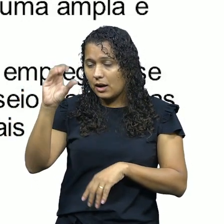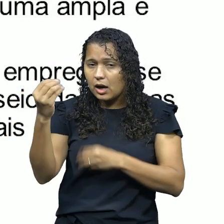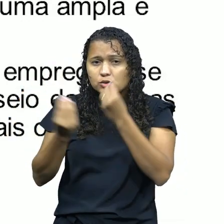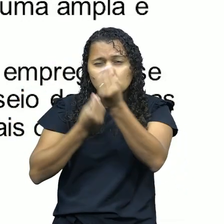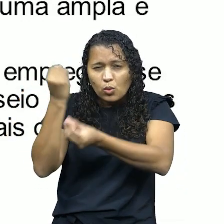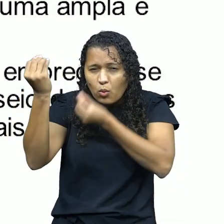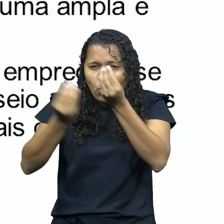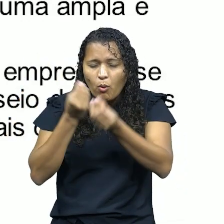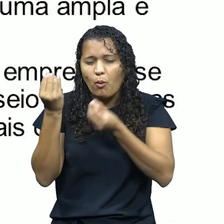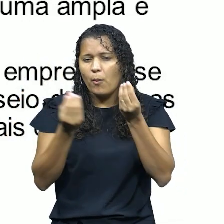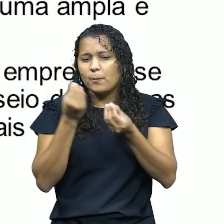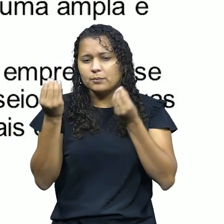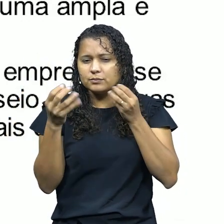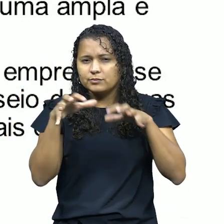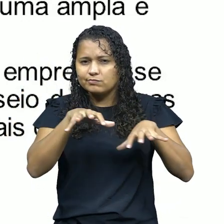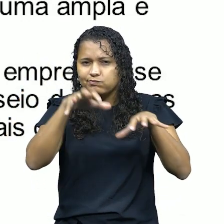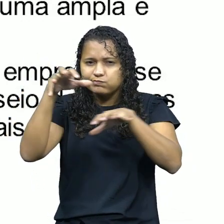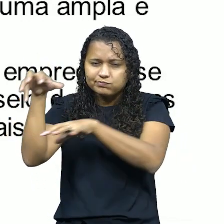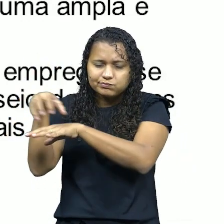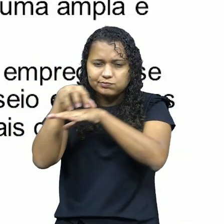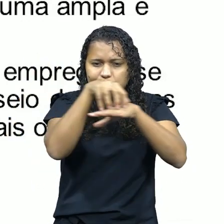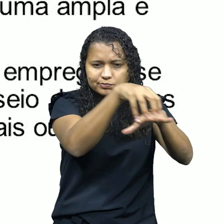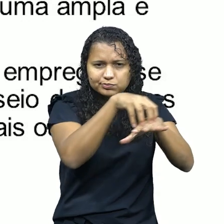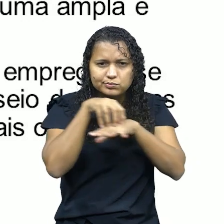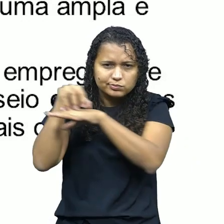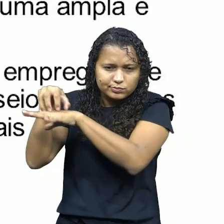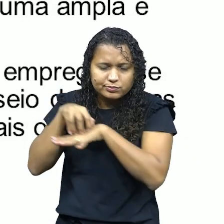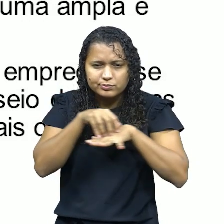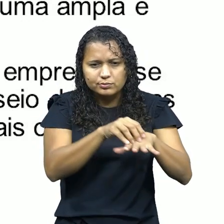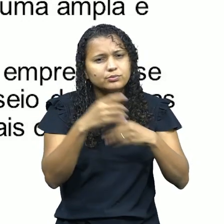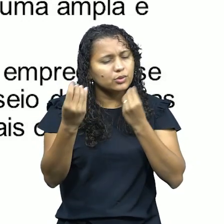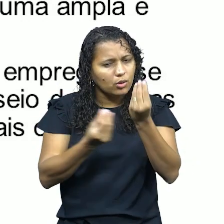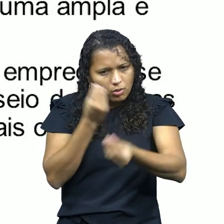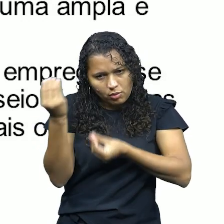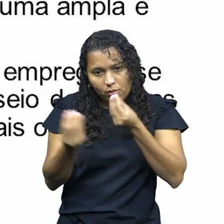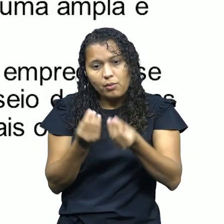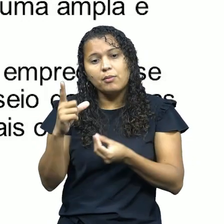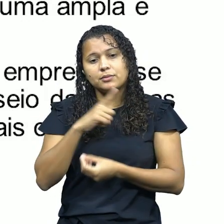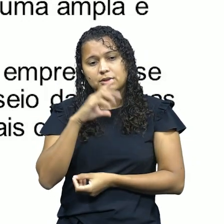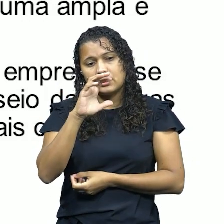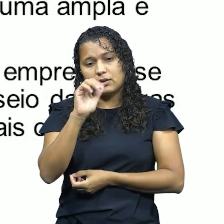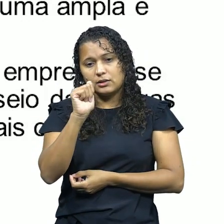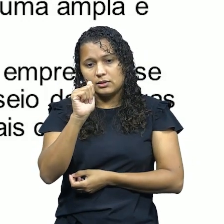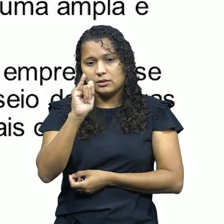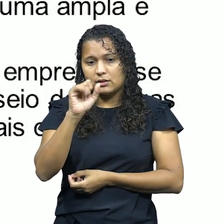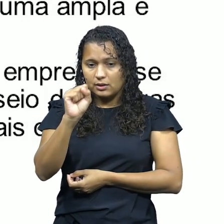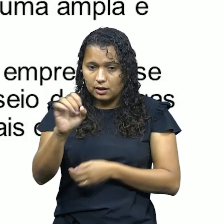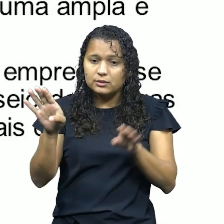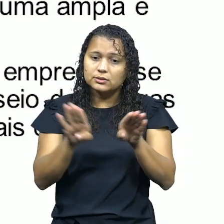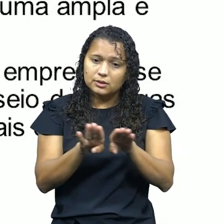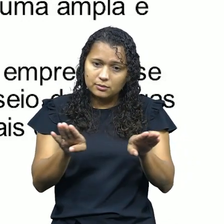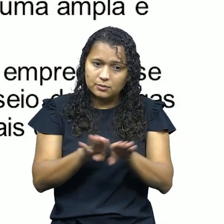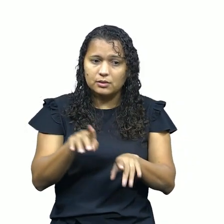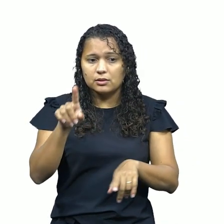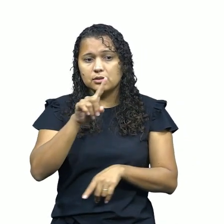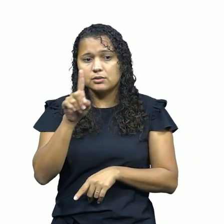manuseio das cargas e o transporte dessas até os equipamentos móveis de cais ou zona